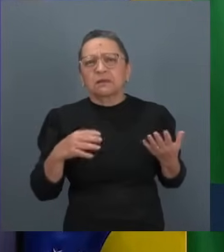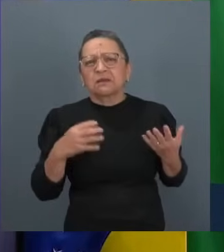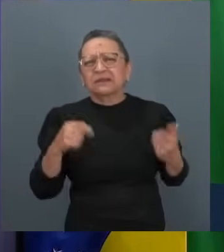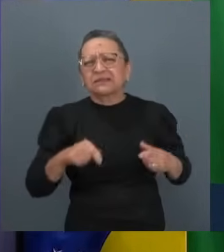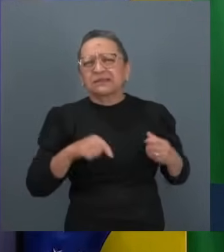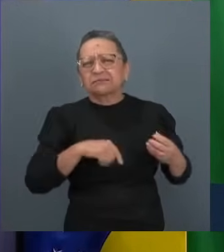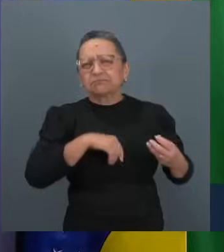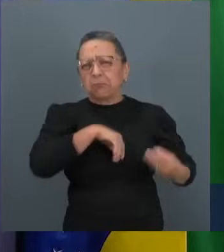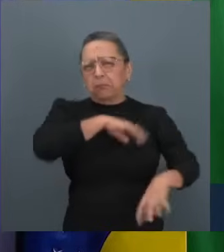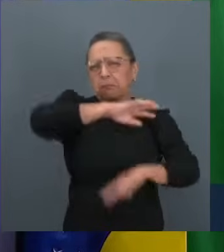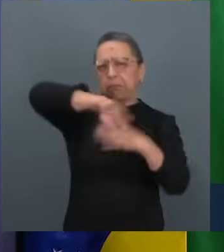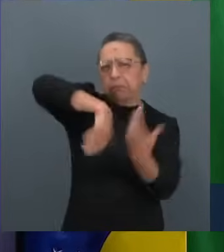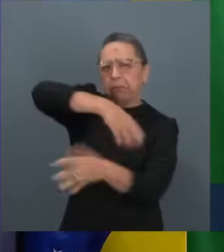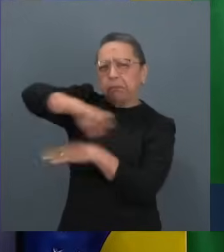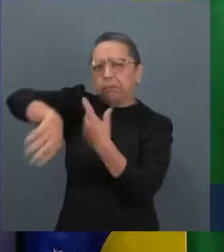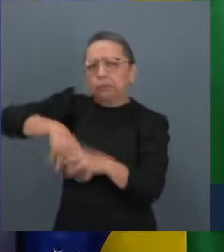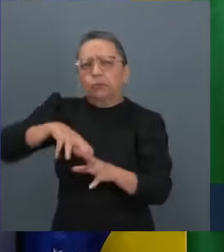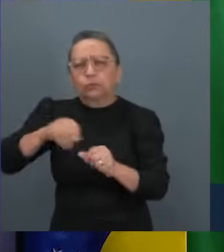desmandos que nós estamos vendo